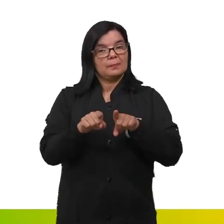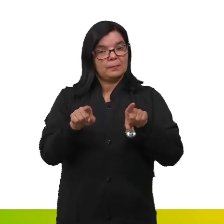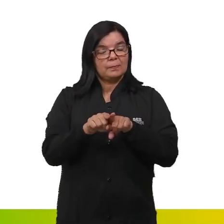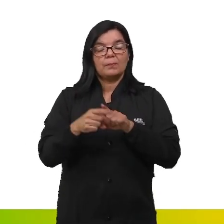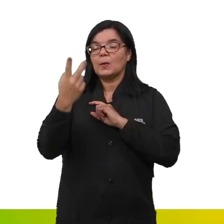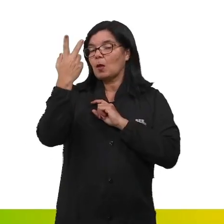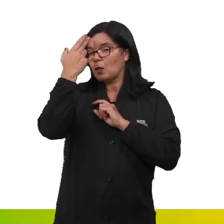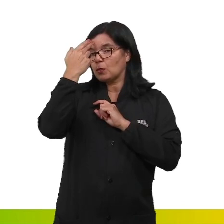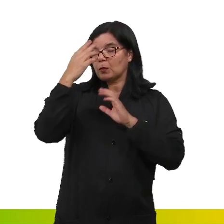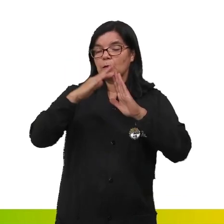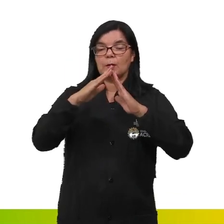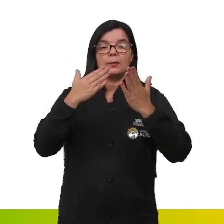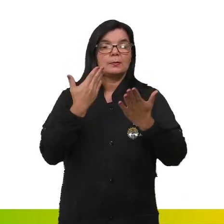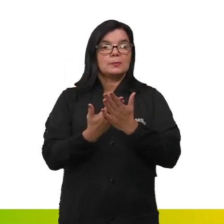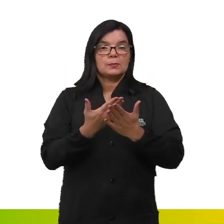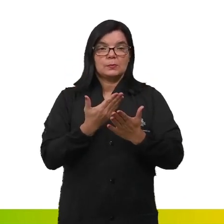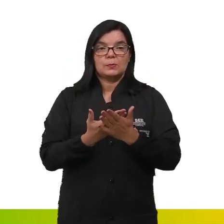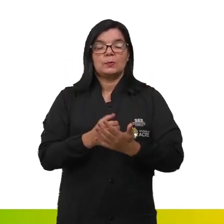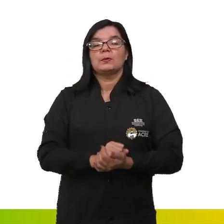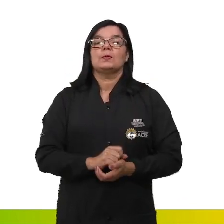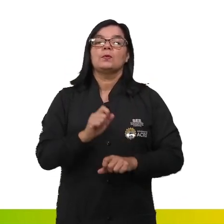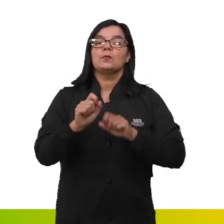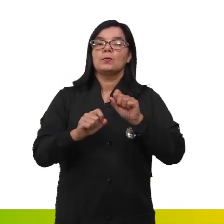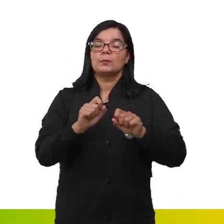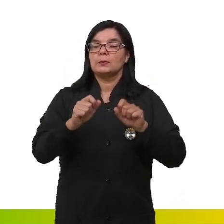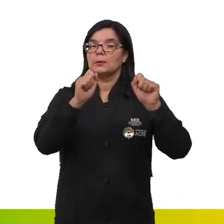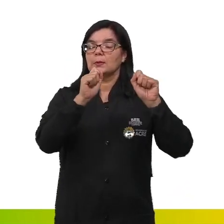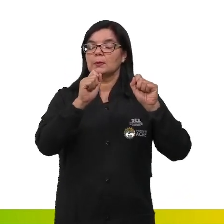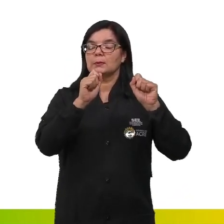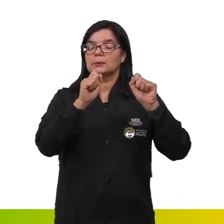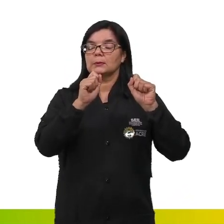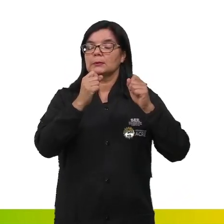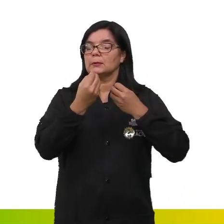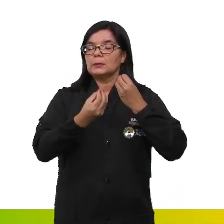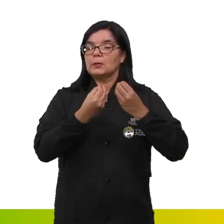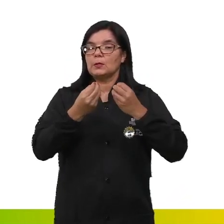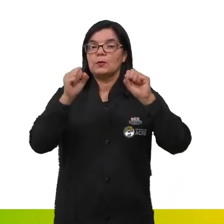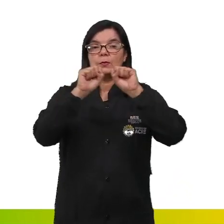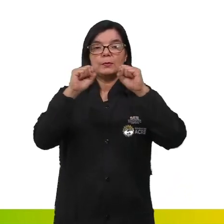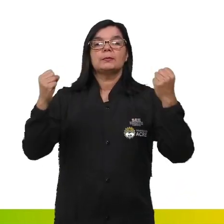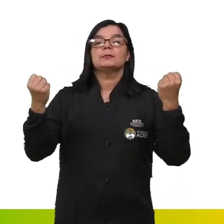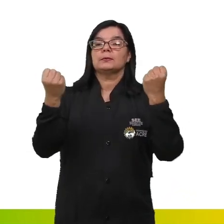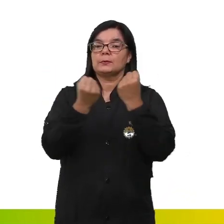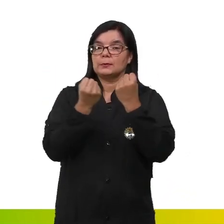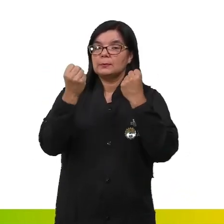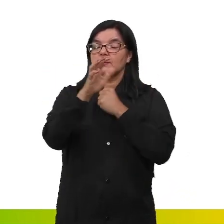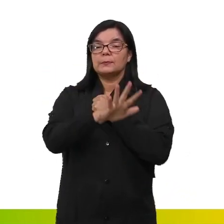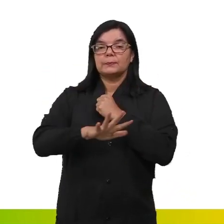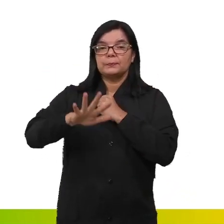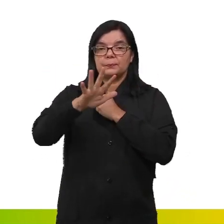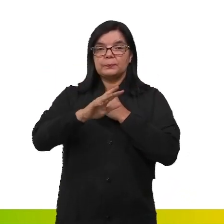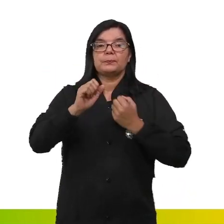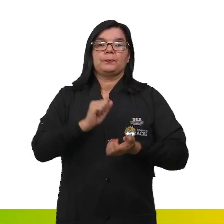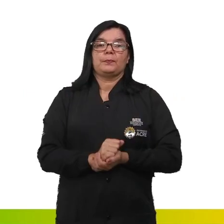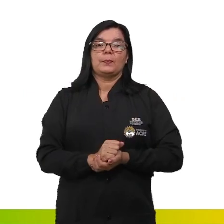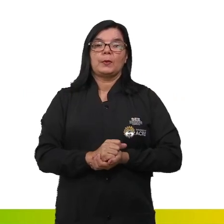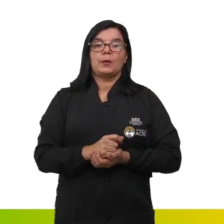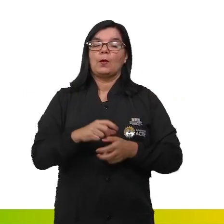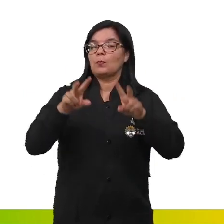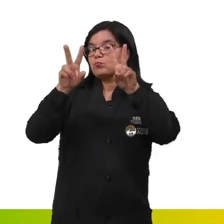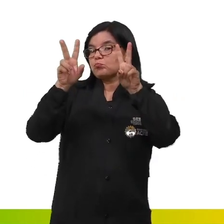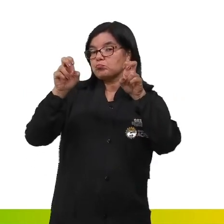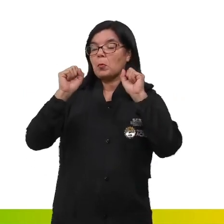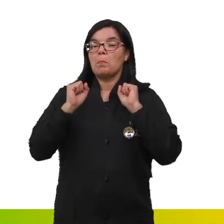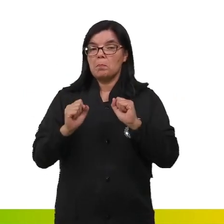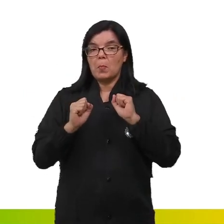muito comum na sala de aula, que são os slides, os seminários aí no geral, tá certo? Então, o tema,